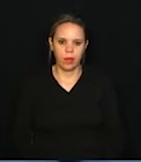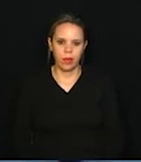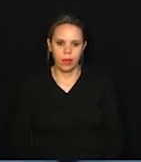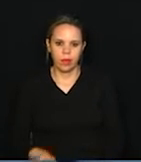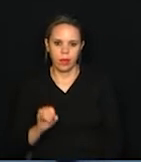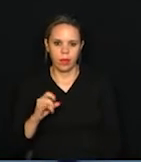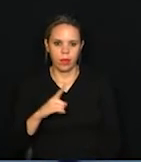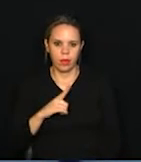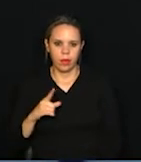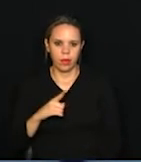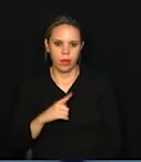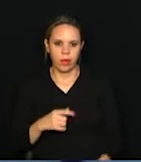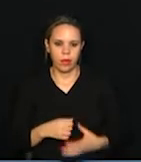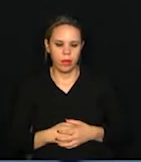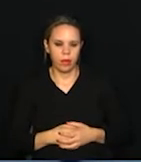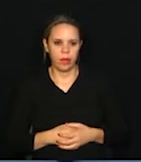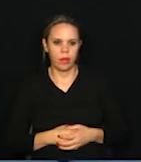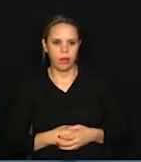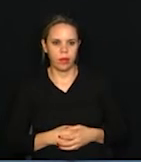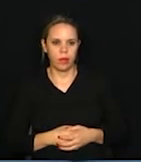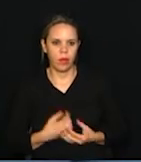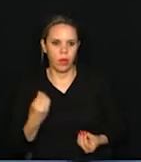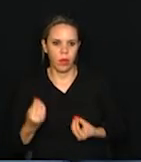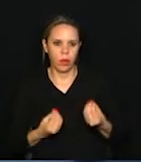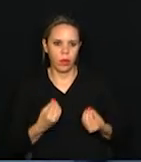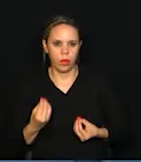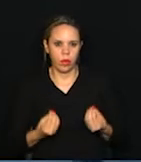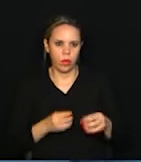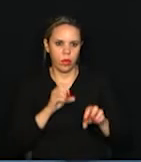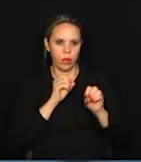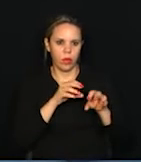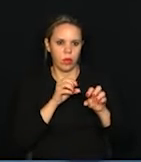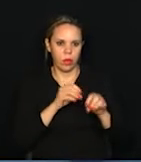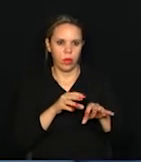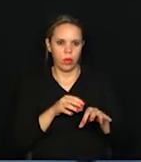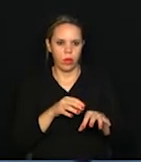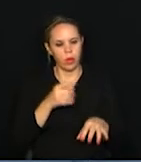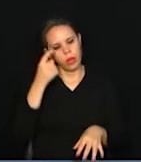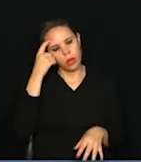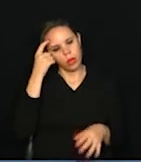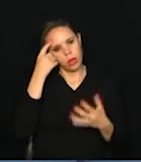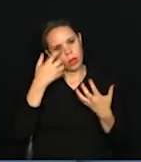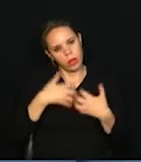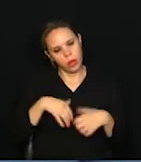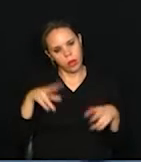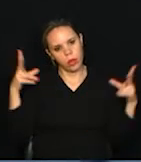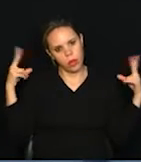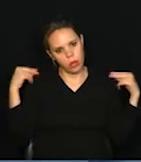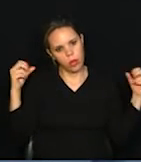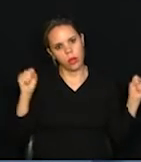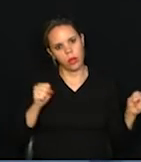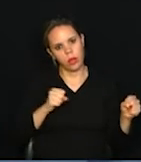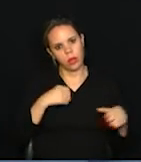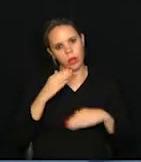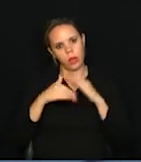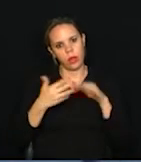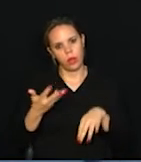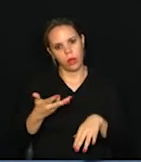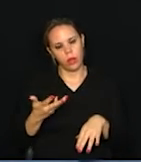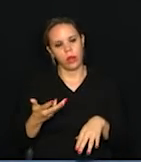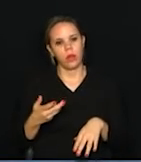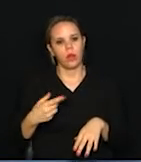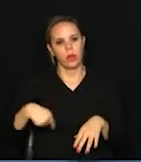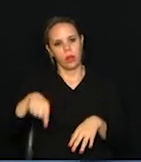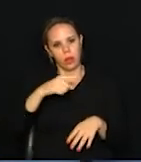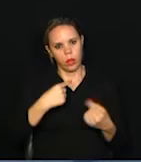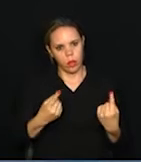há alguma forma de educação sendo pensada para que os motoristas possam desenvolver a velocidade em toda a